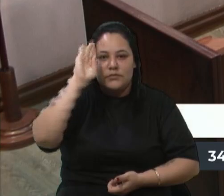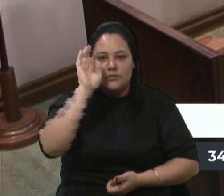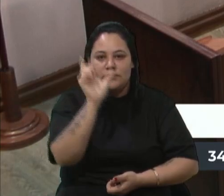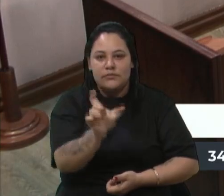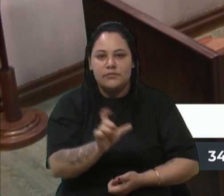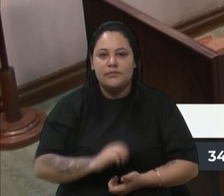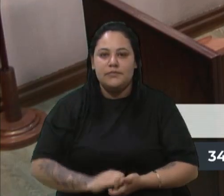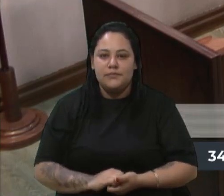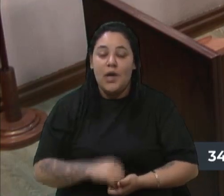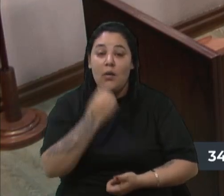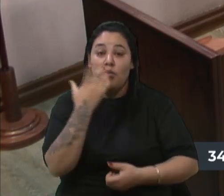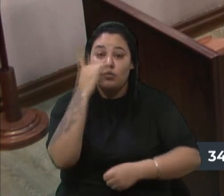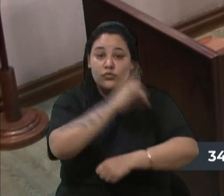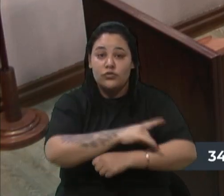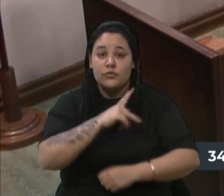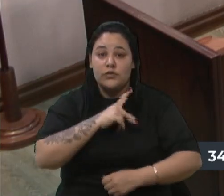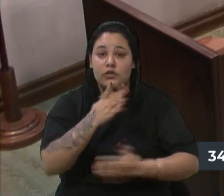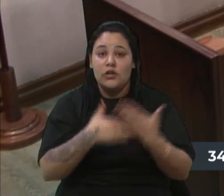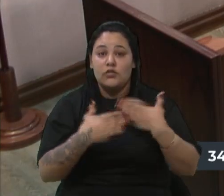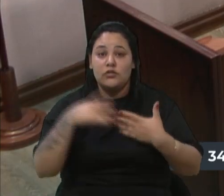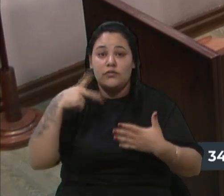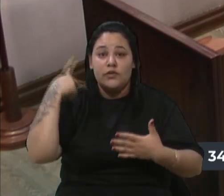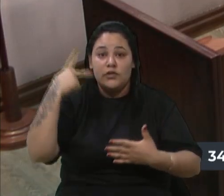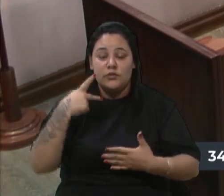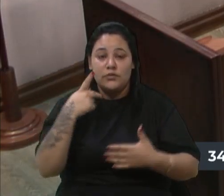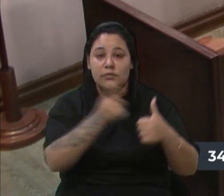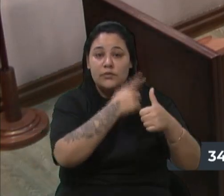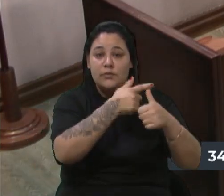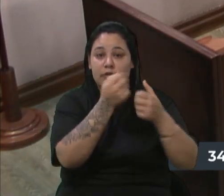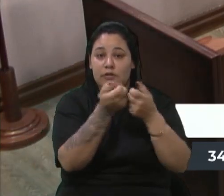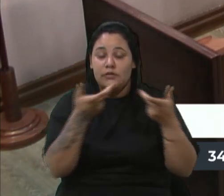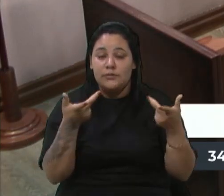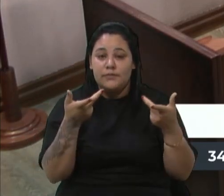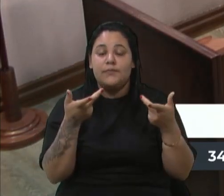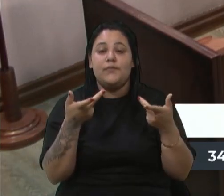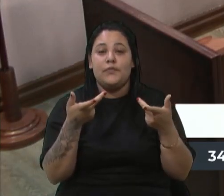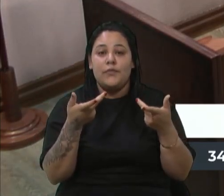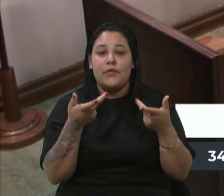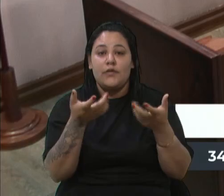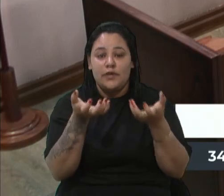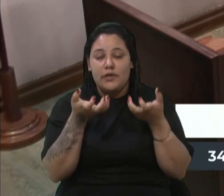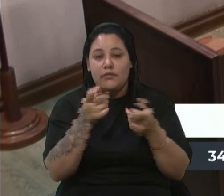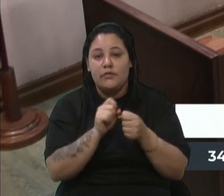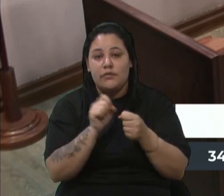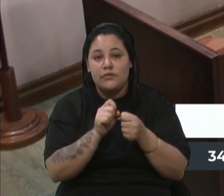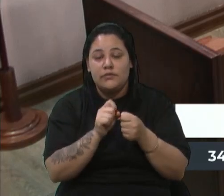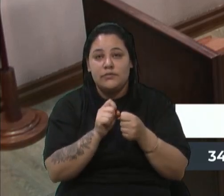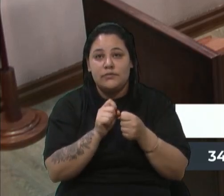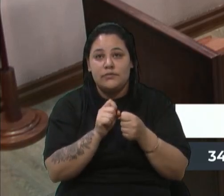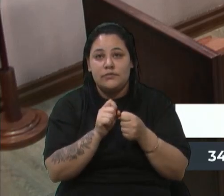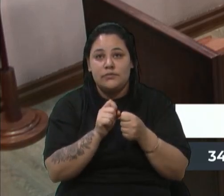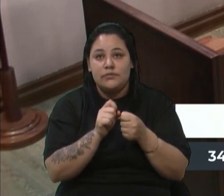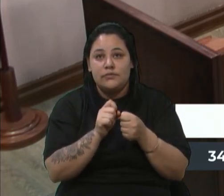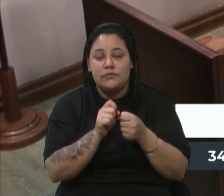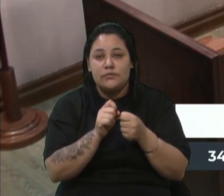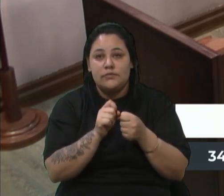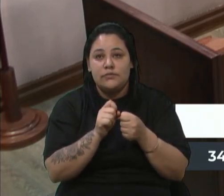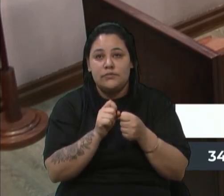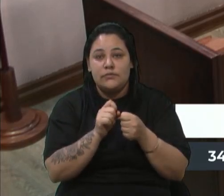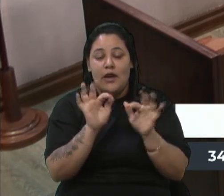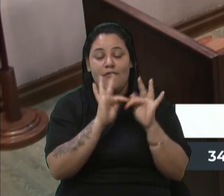Bom dia senhor presidente senhoras e senhores vereadores primeiramente gostaria de fazer um voto de pesar aqui os familiares e Sinval Francisco de Lima